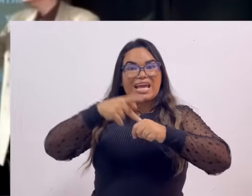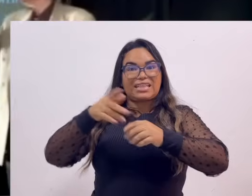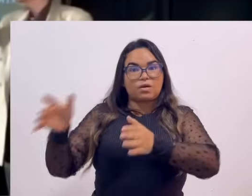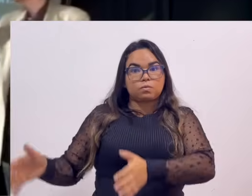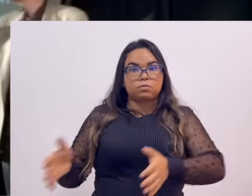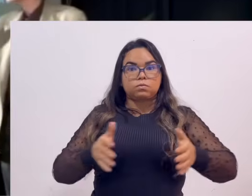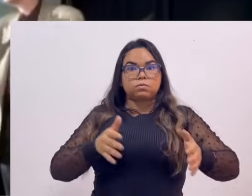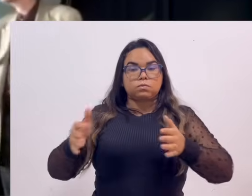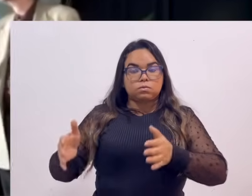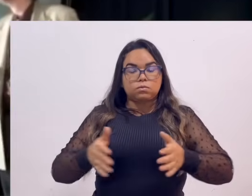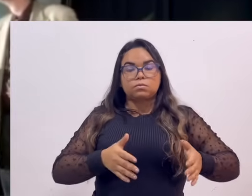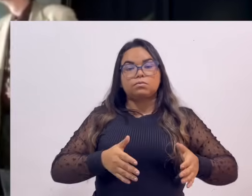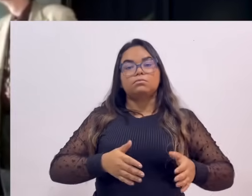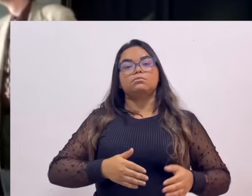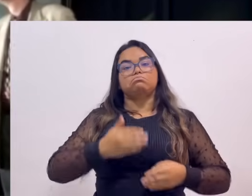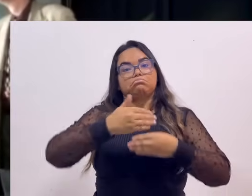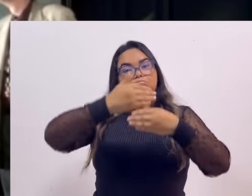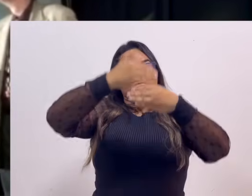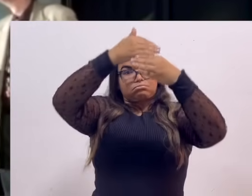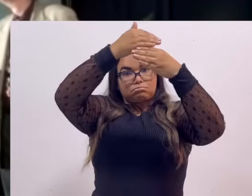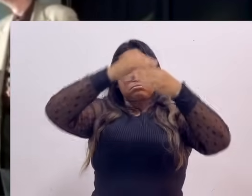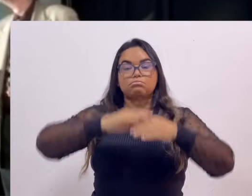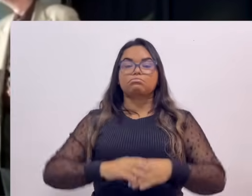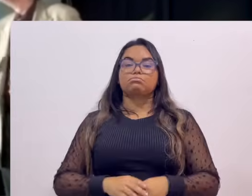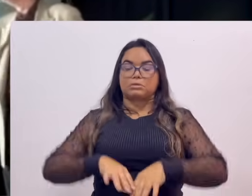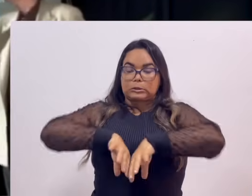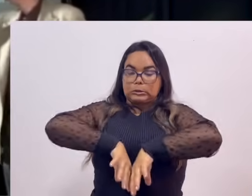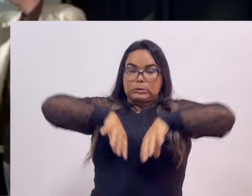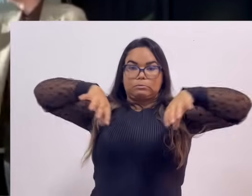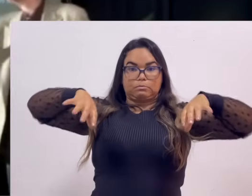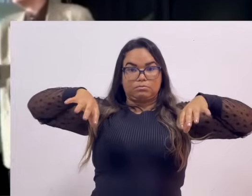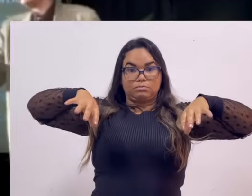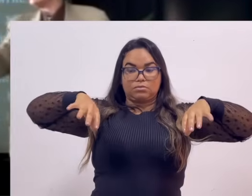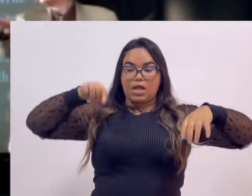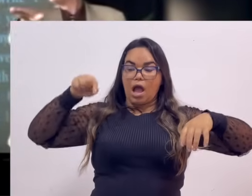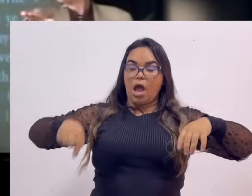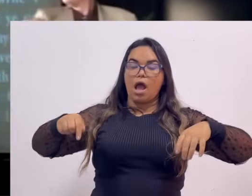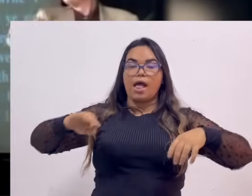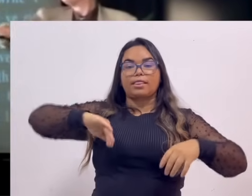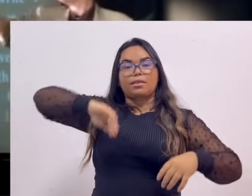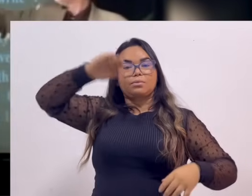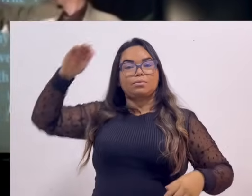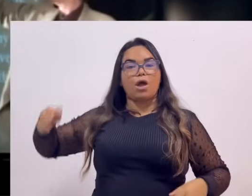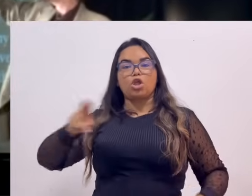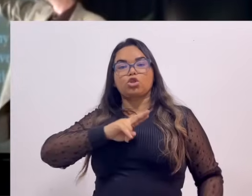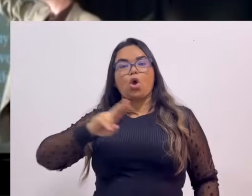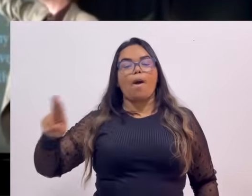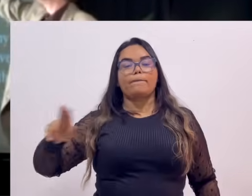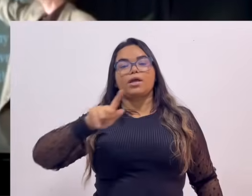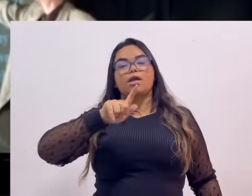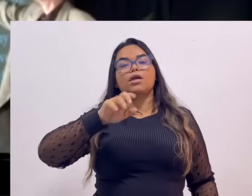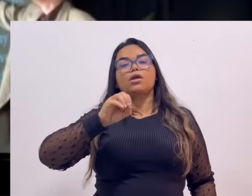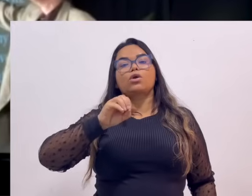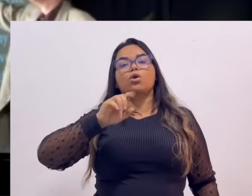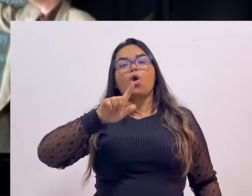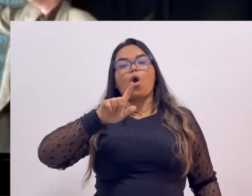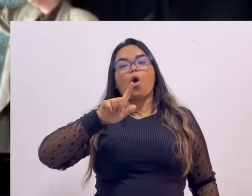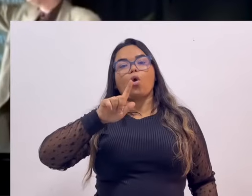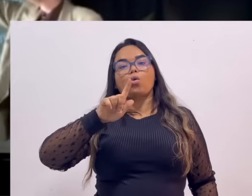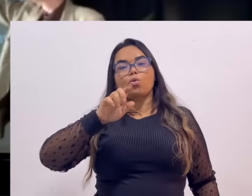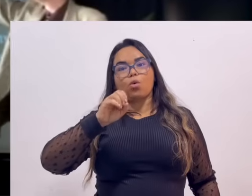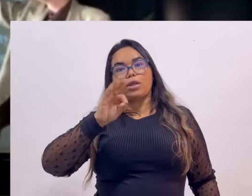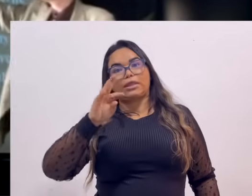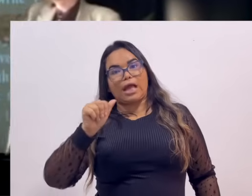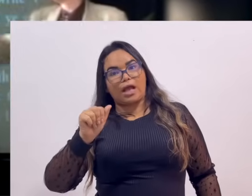uma colina foi chamada de gólgota é fascinante que o monte